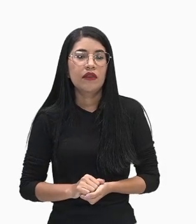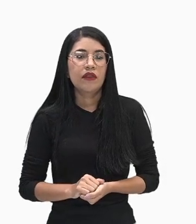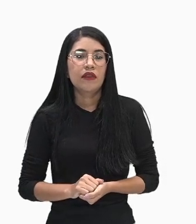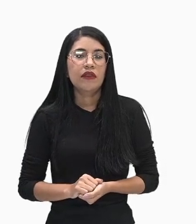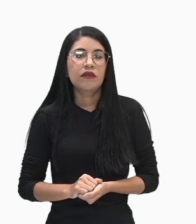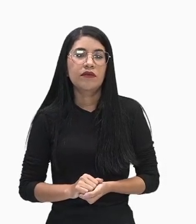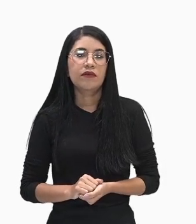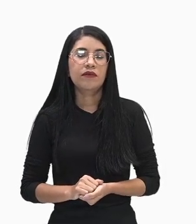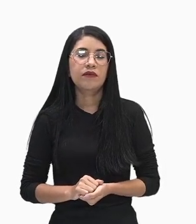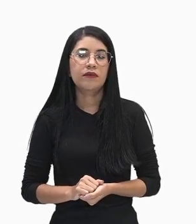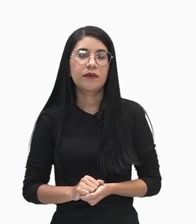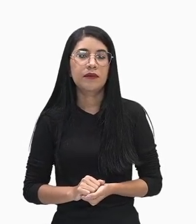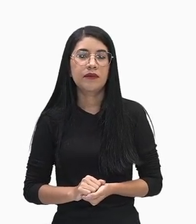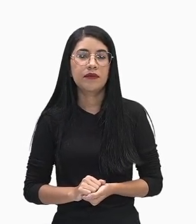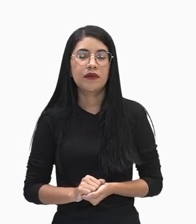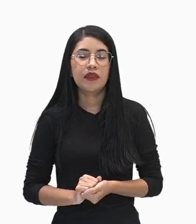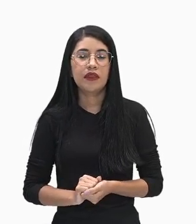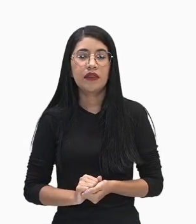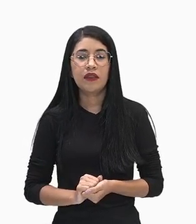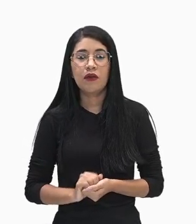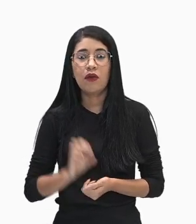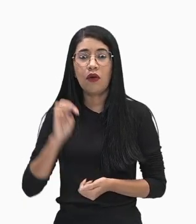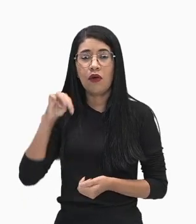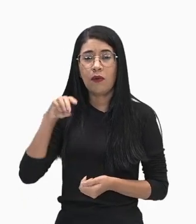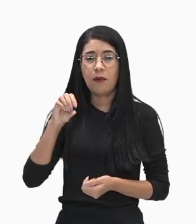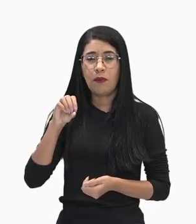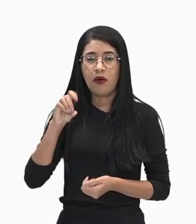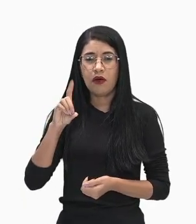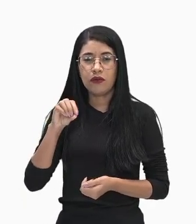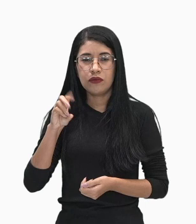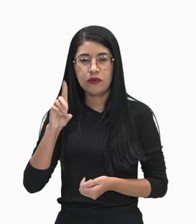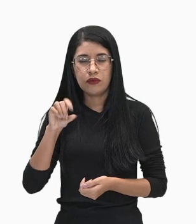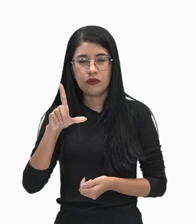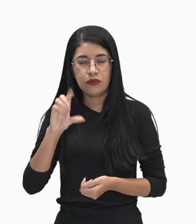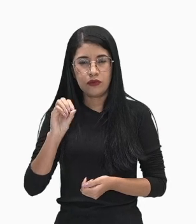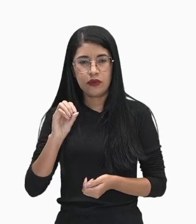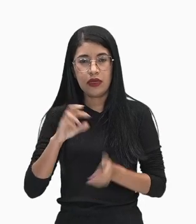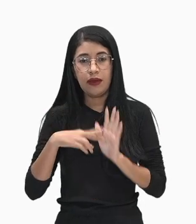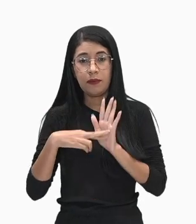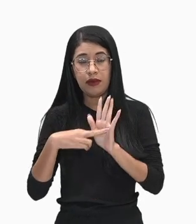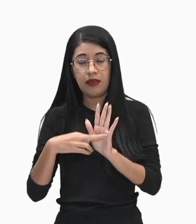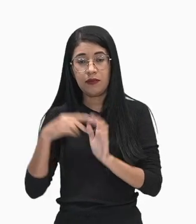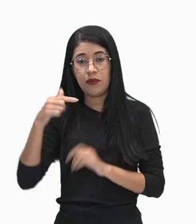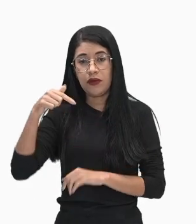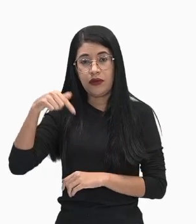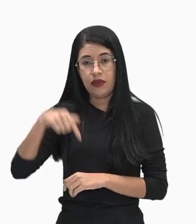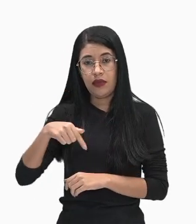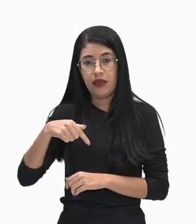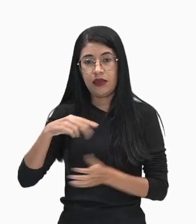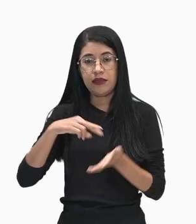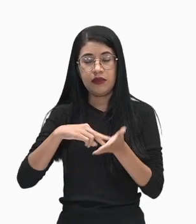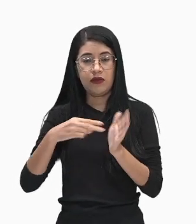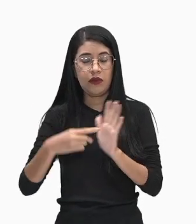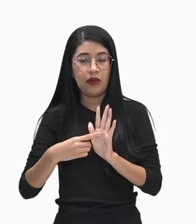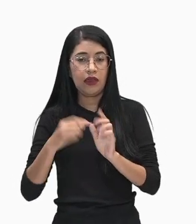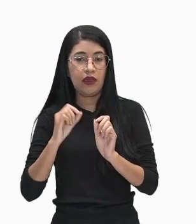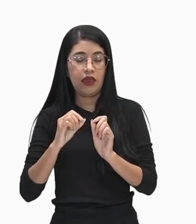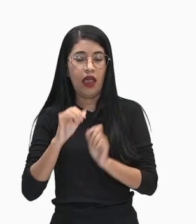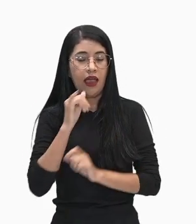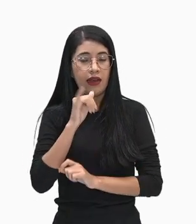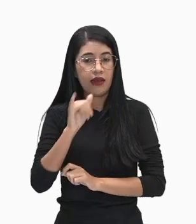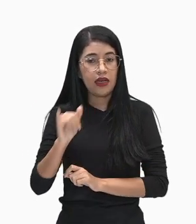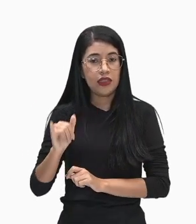se considera o módulo de Q. Quem é esse Q, pessoal? É a carga que passa